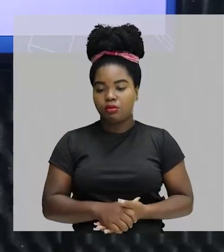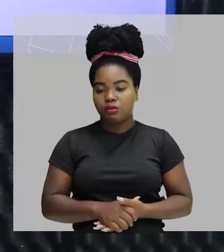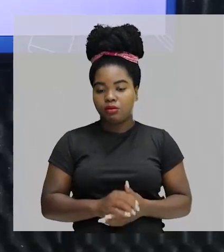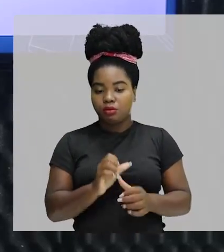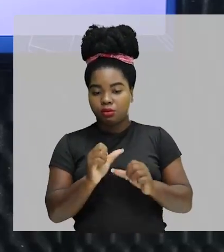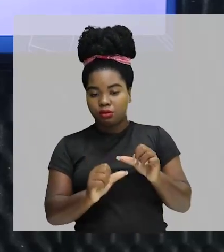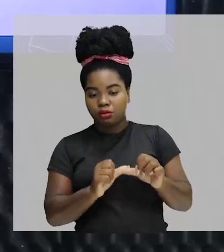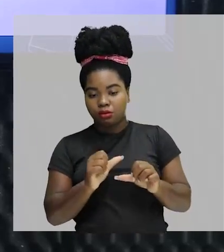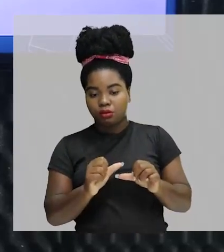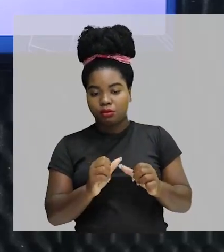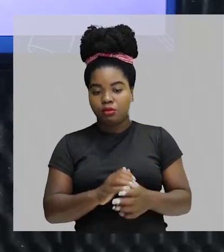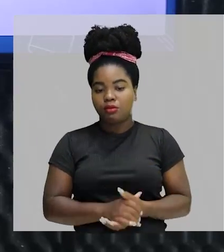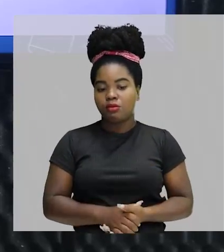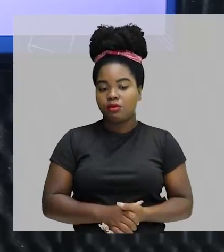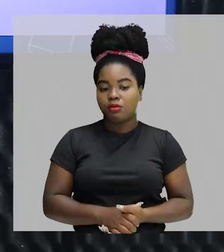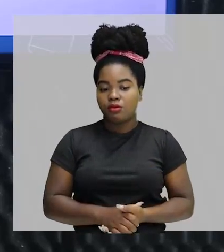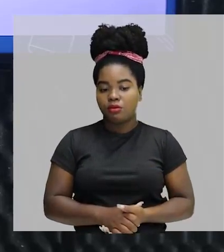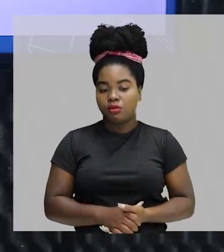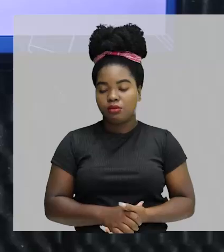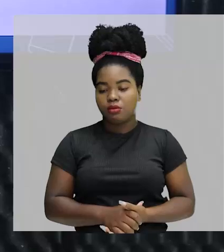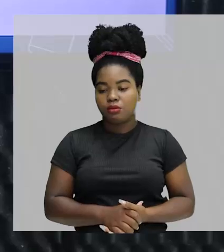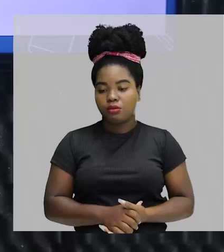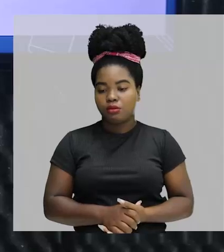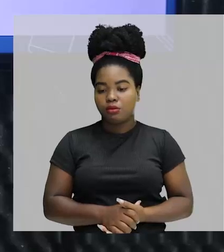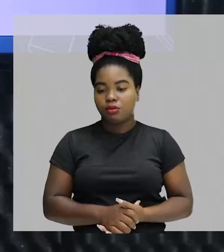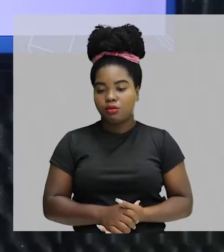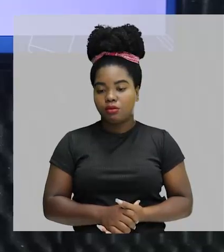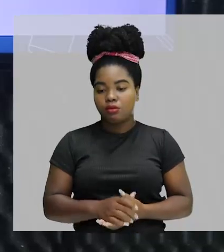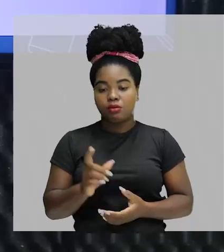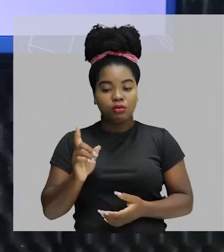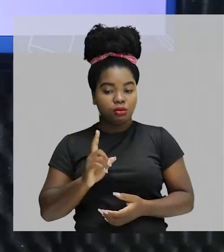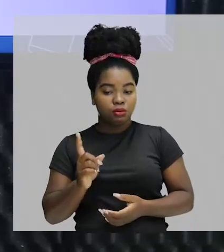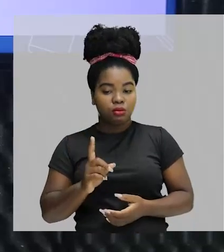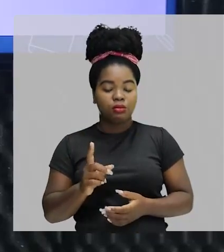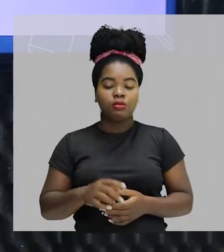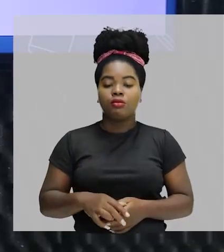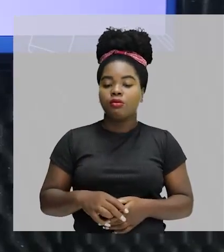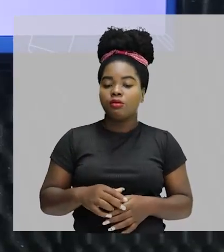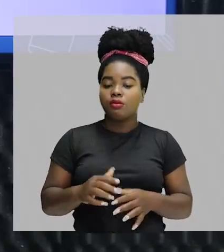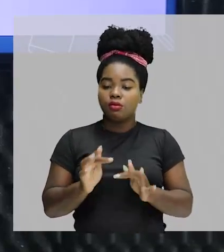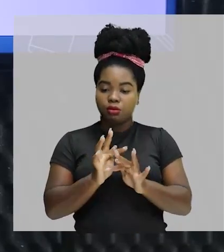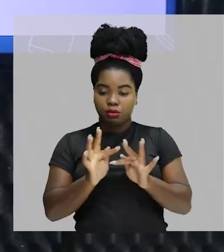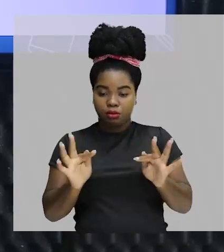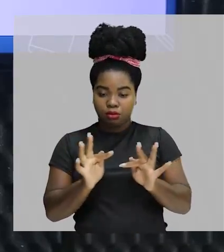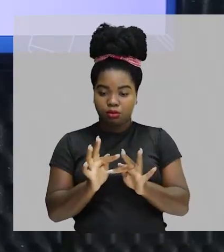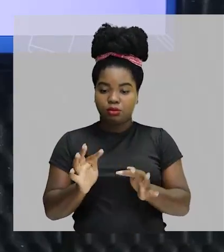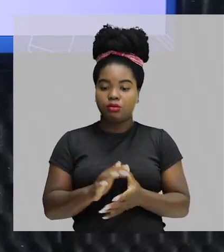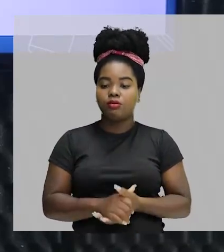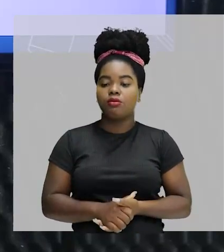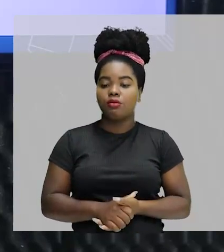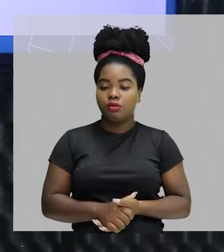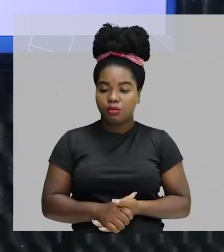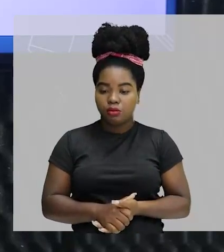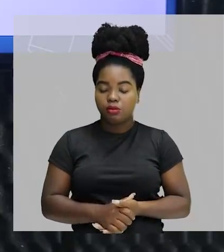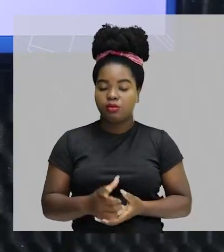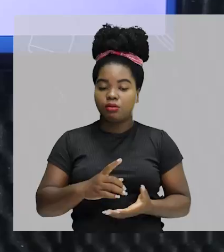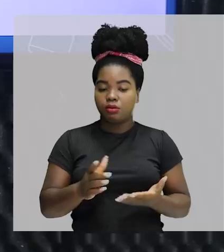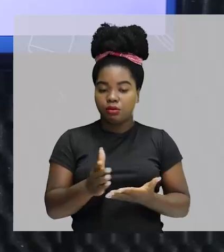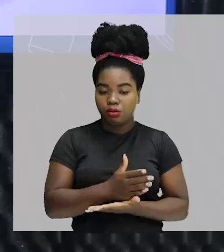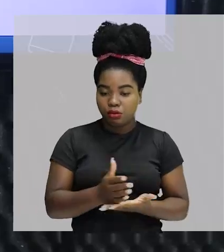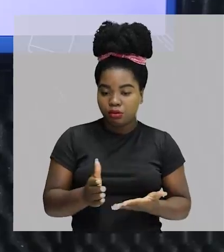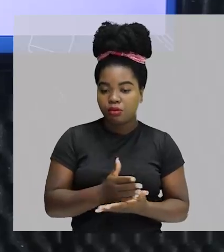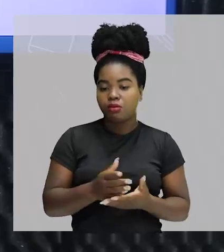Alterou alguma coisa? Deixou de ser função exponencial? Não. Aqui, né, tem algumas expressões de